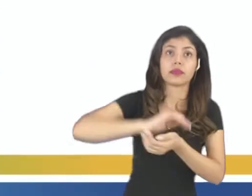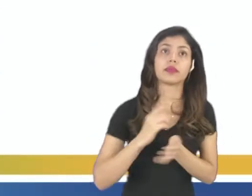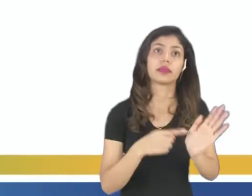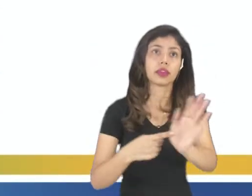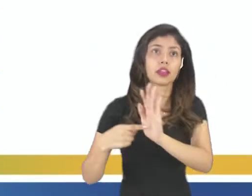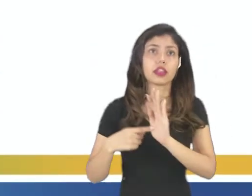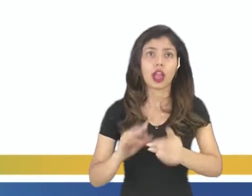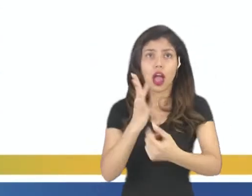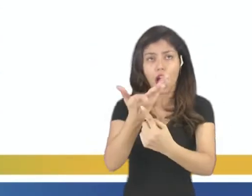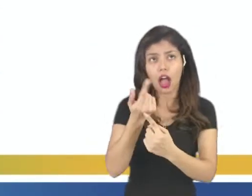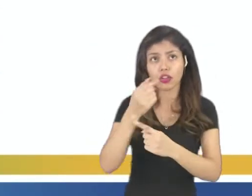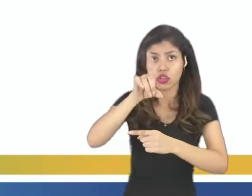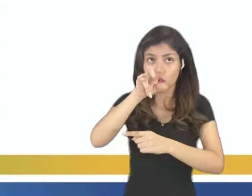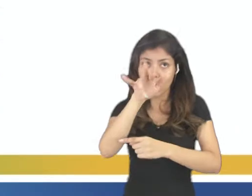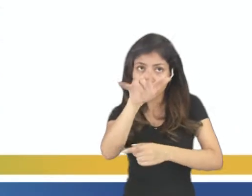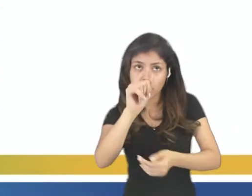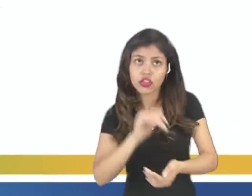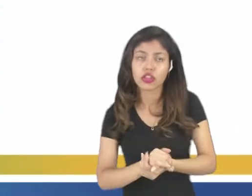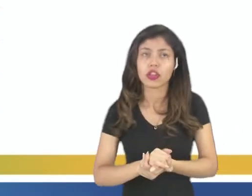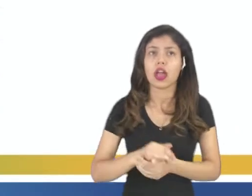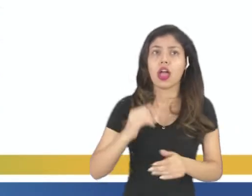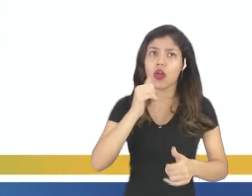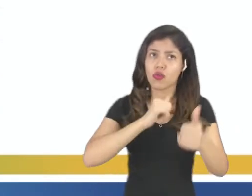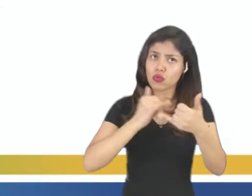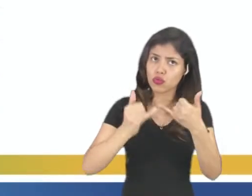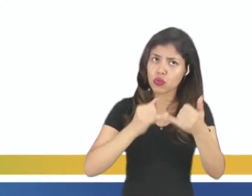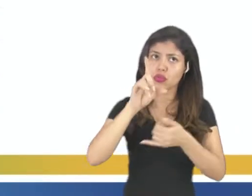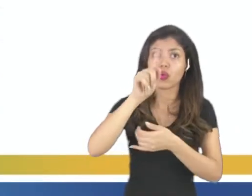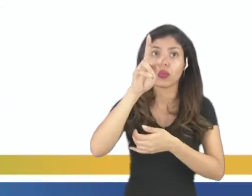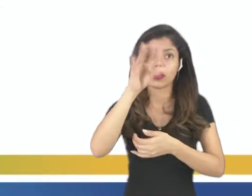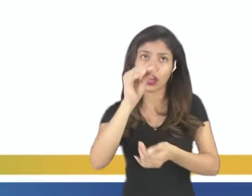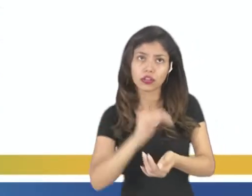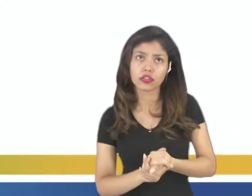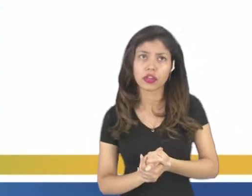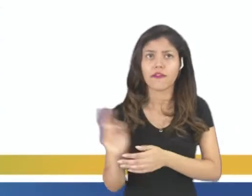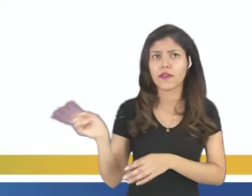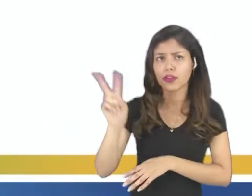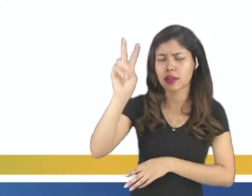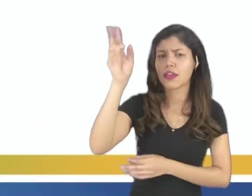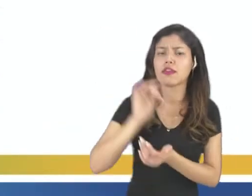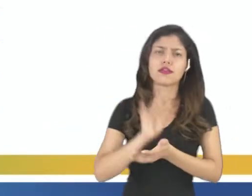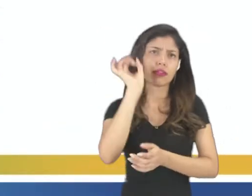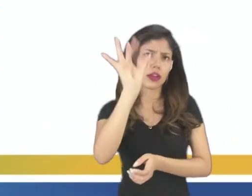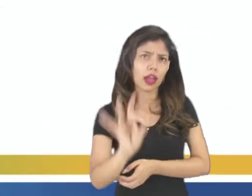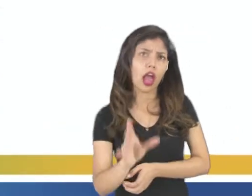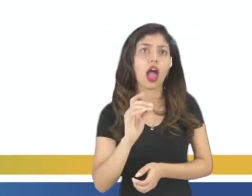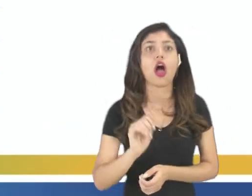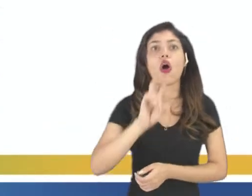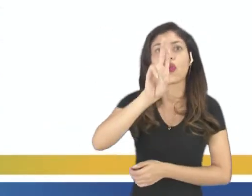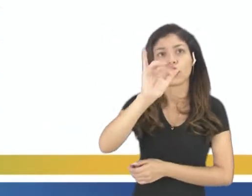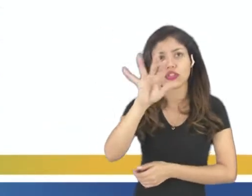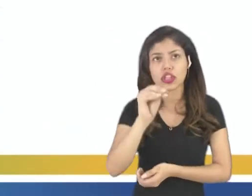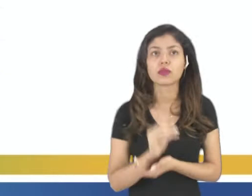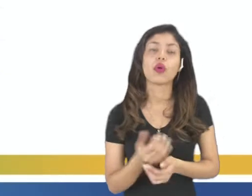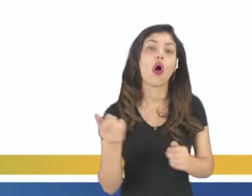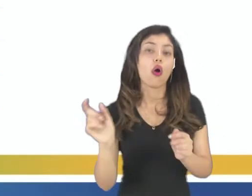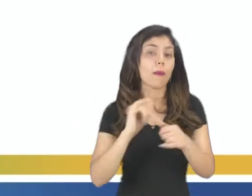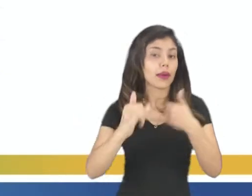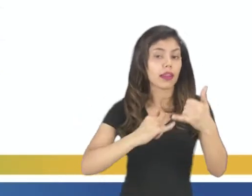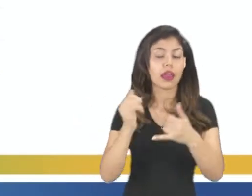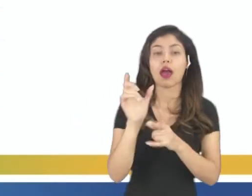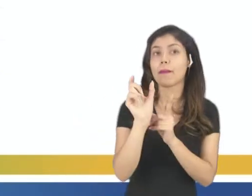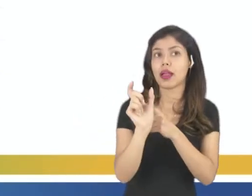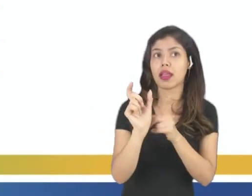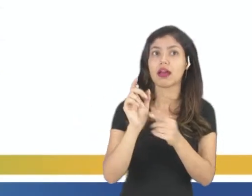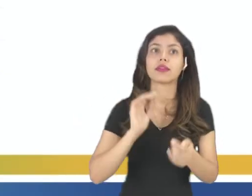de contrastes, valorização dos detalhes, cultismo, que é o jogo de palavras, e o conceptismo, que